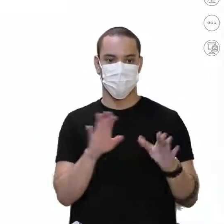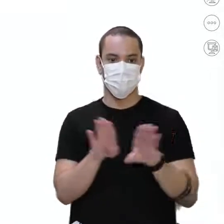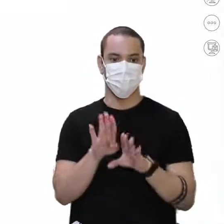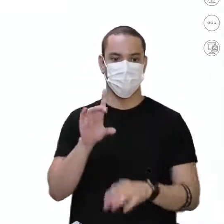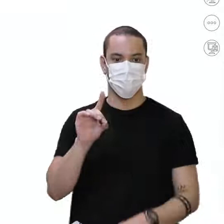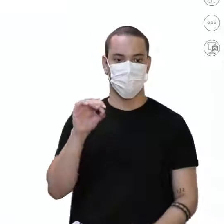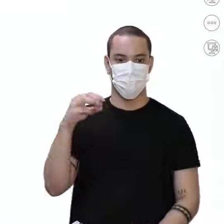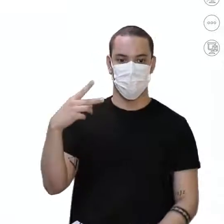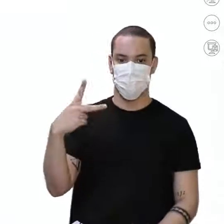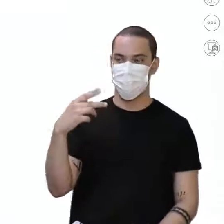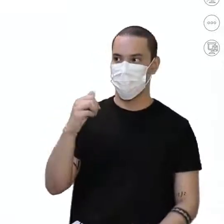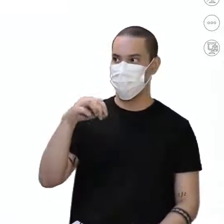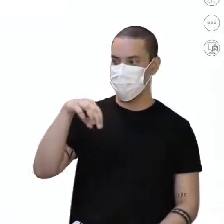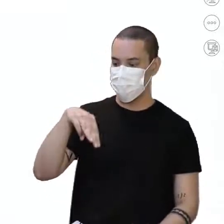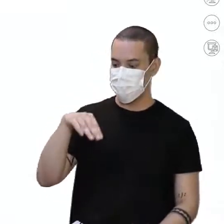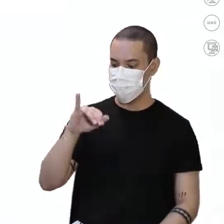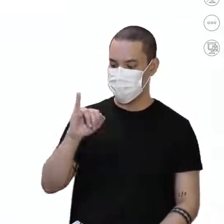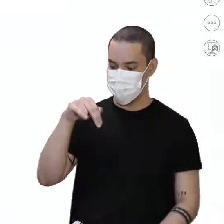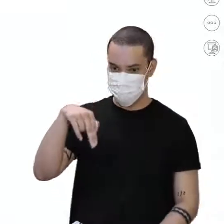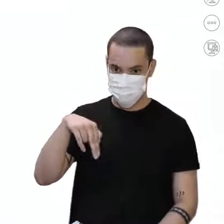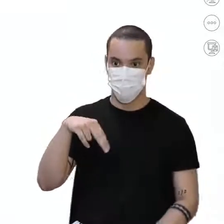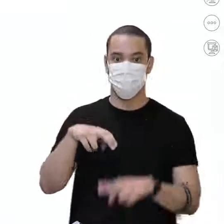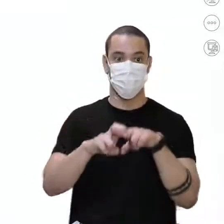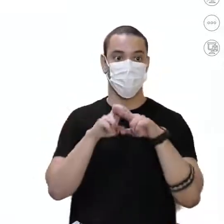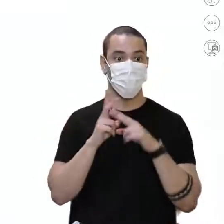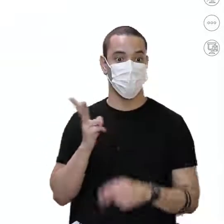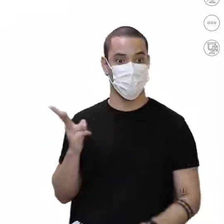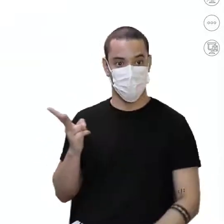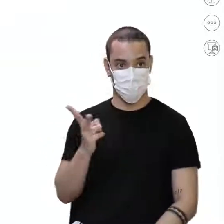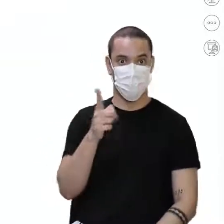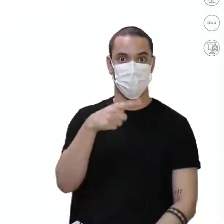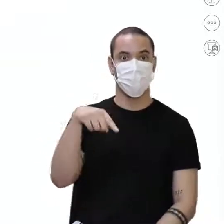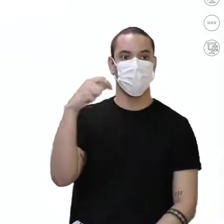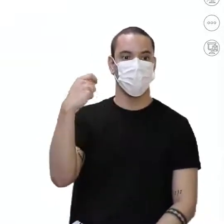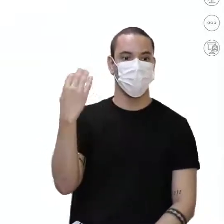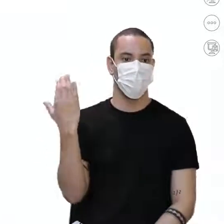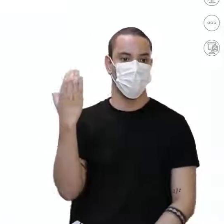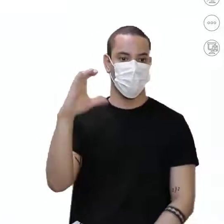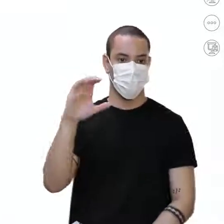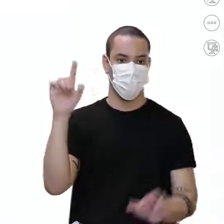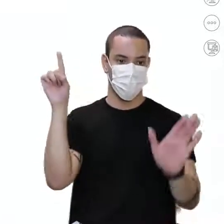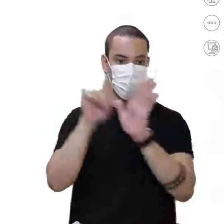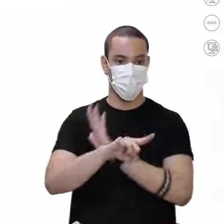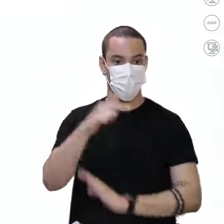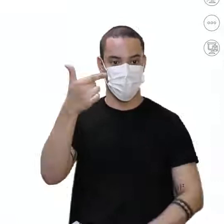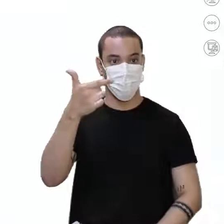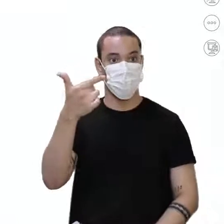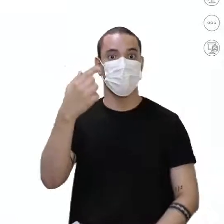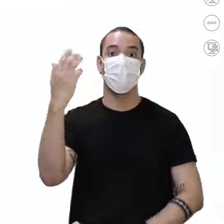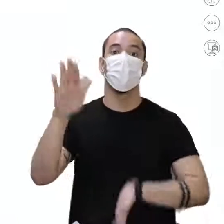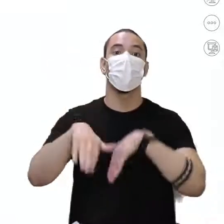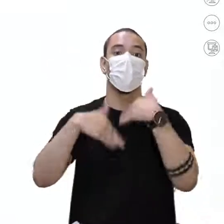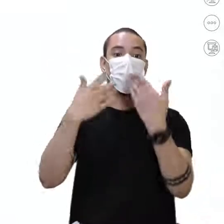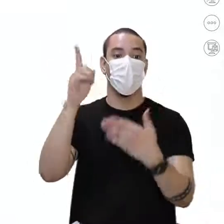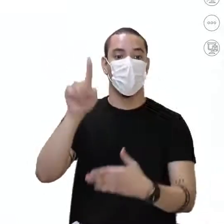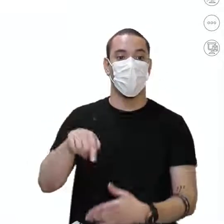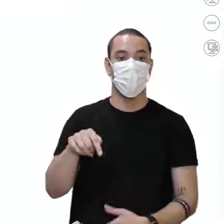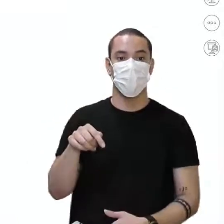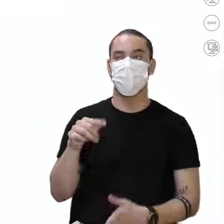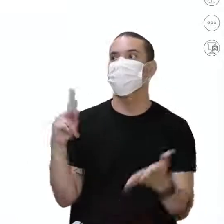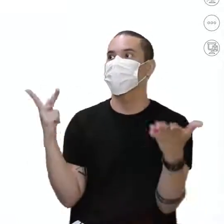dopamina, certo? Essas duas químicas. E você precisa colocar na número 2 a terceira química, a